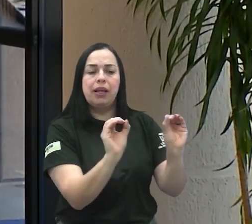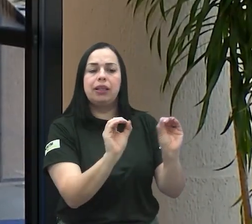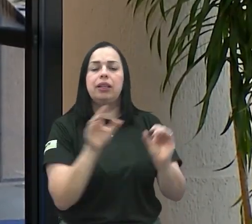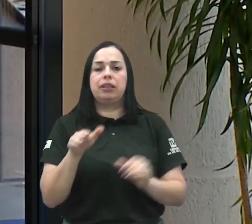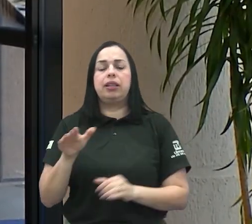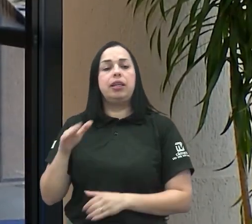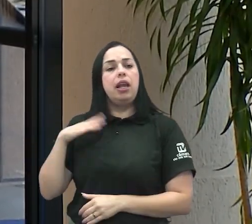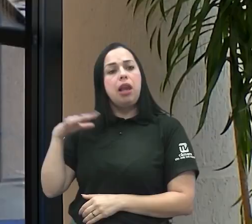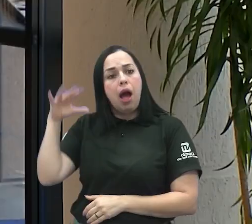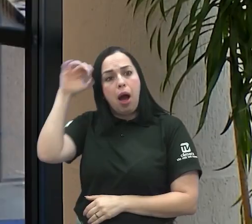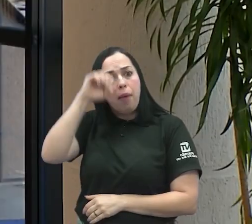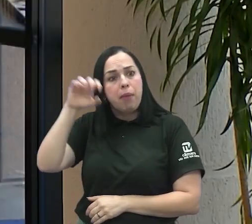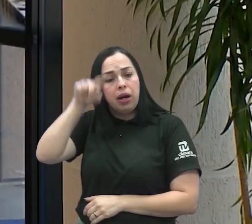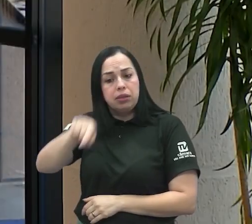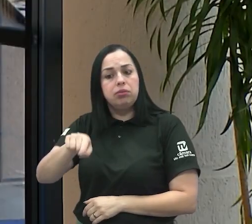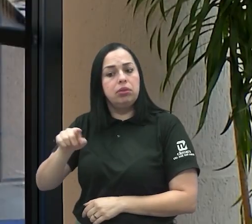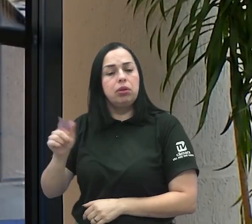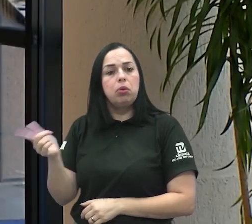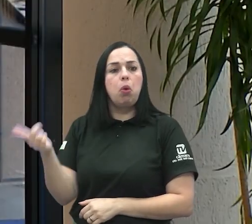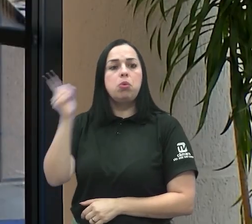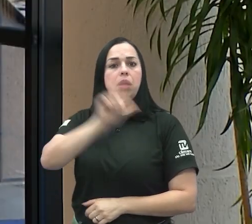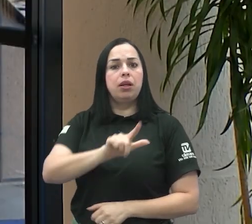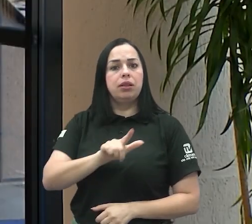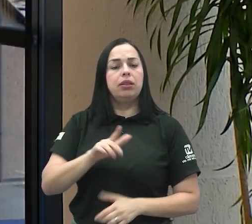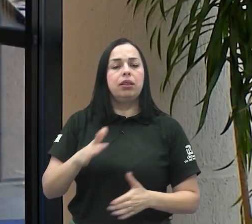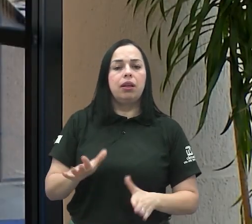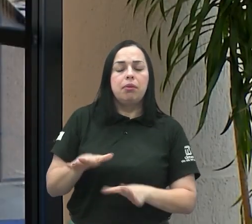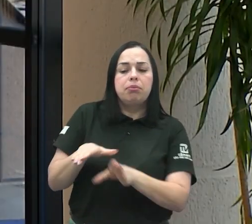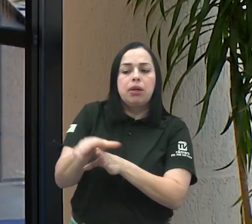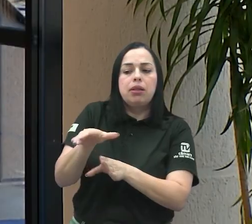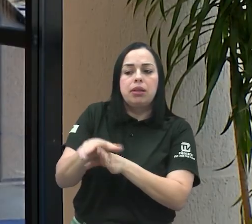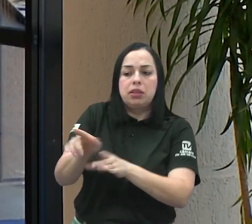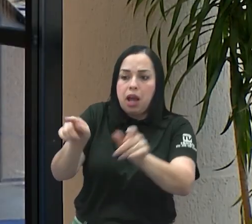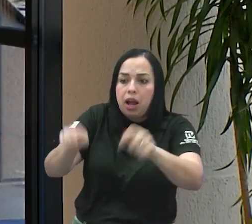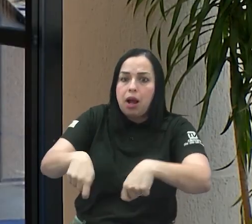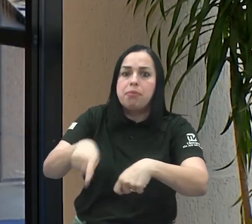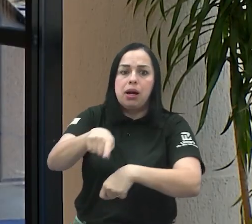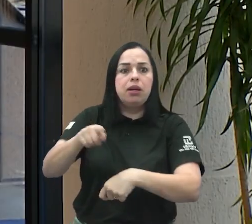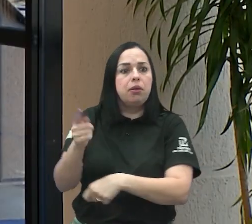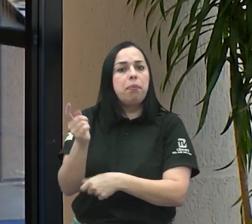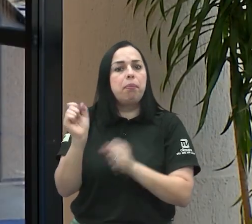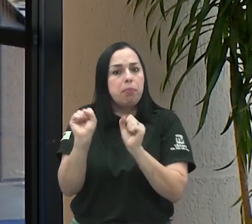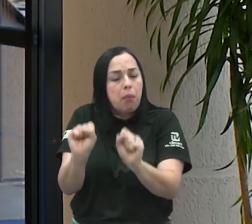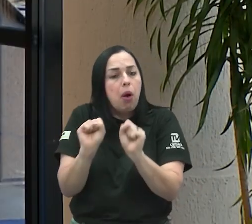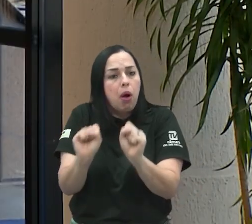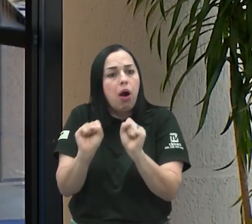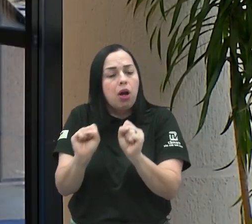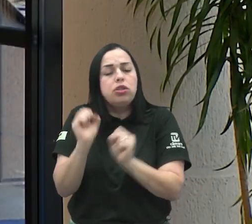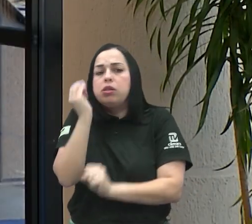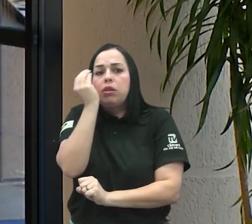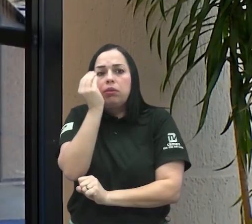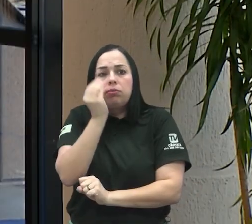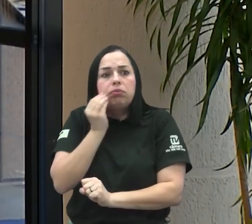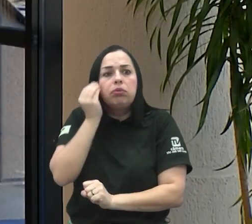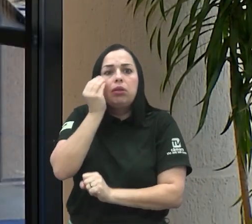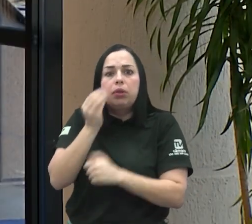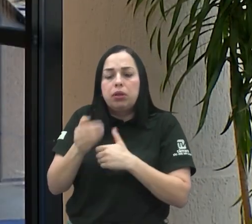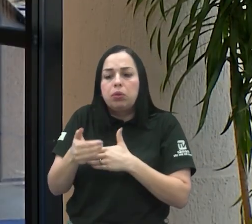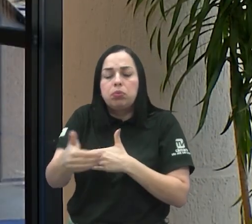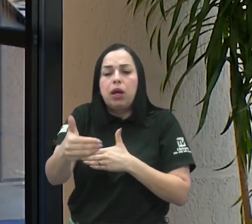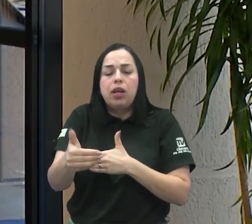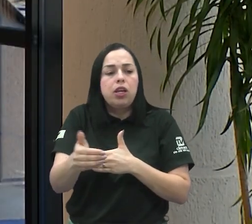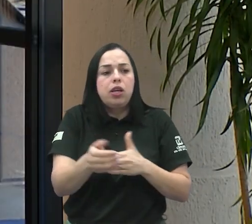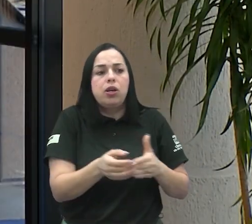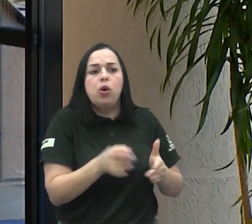e aprender com a vida. A maioria das vezes precisa conscientizar ele que ele é capaz e que ele pode viver